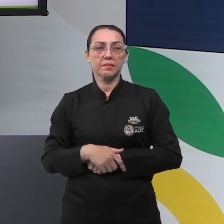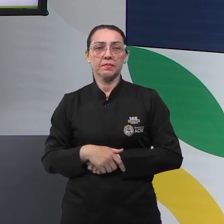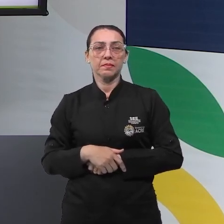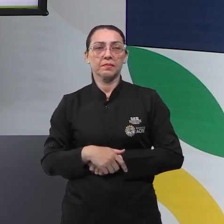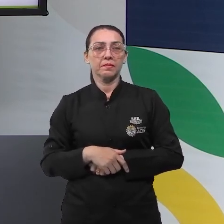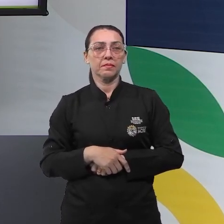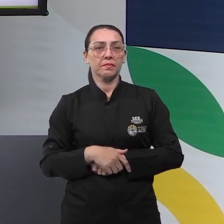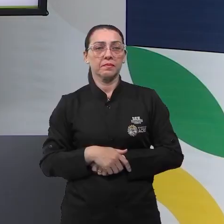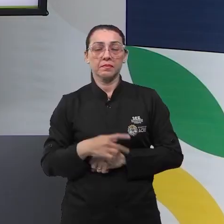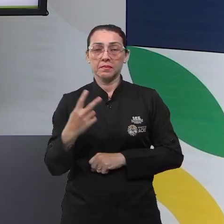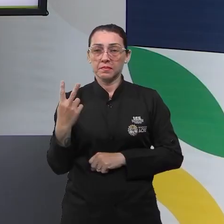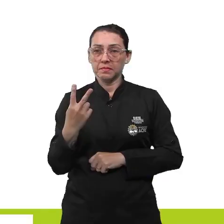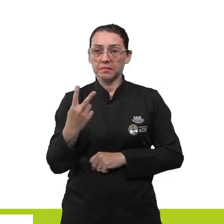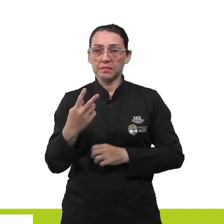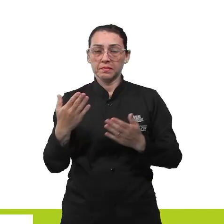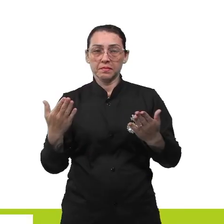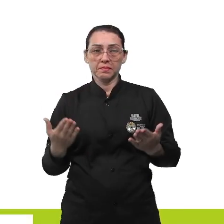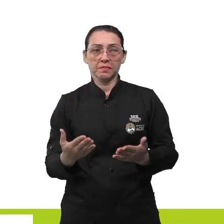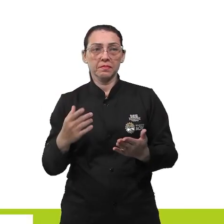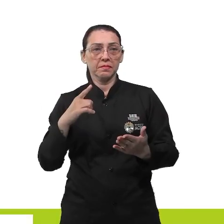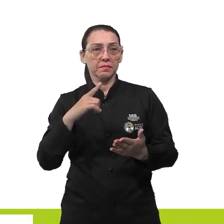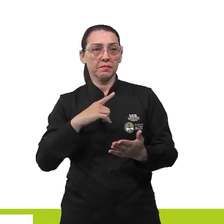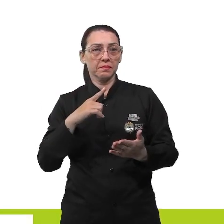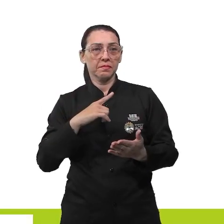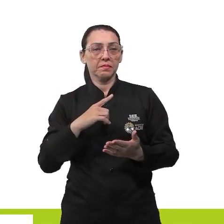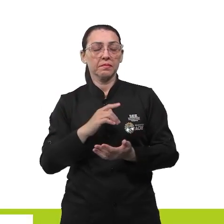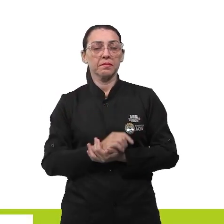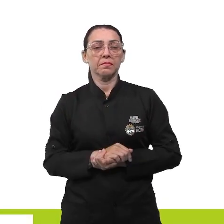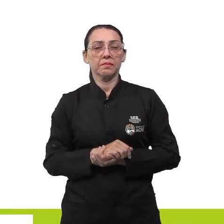Nossa questão aqui 2 agora. Temos aí